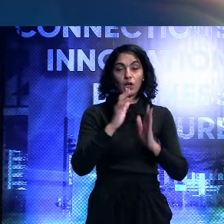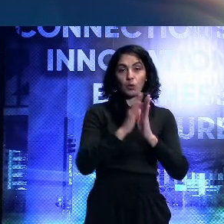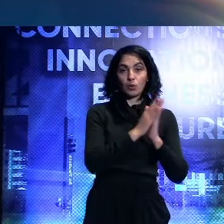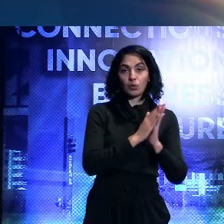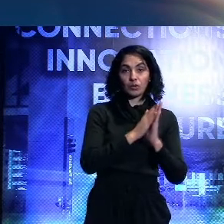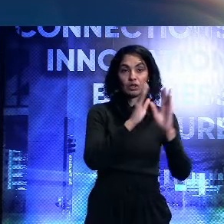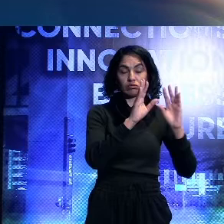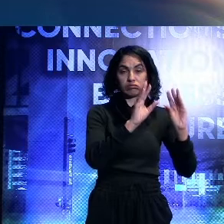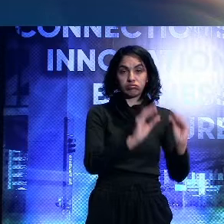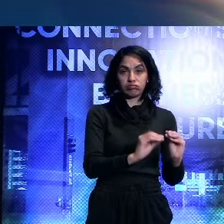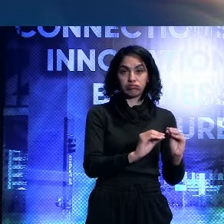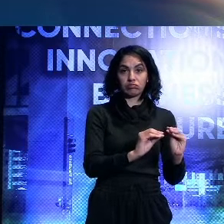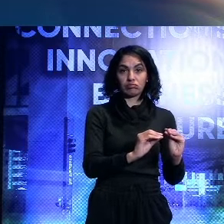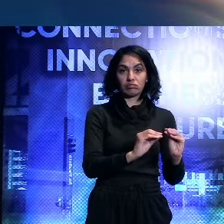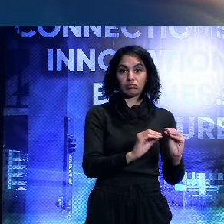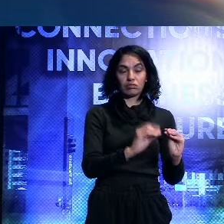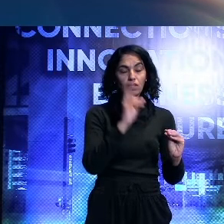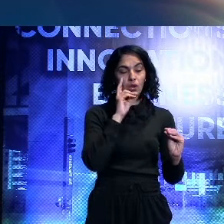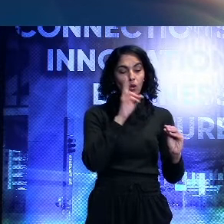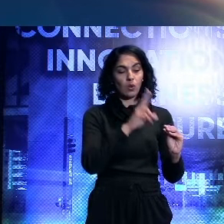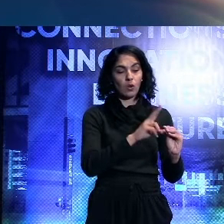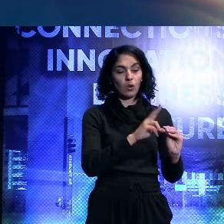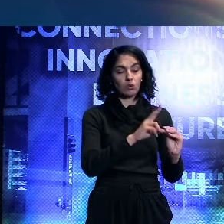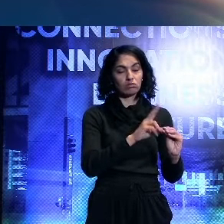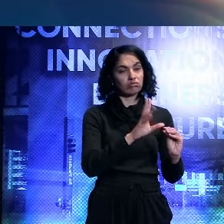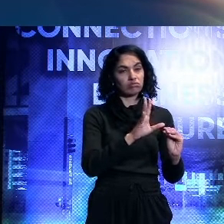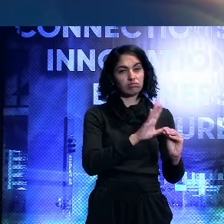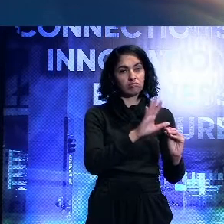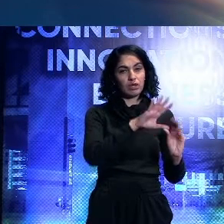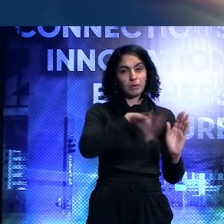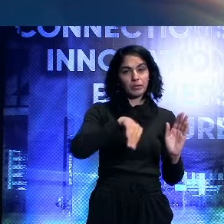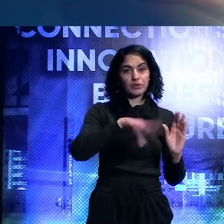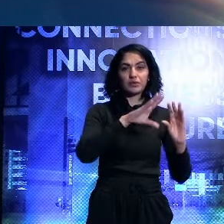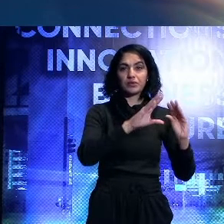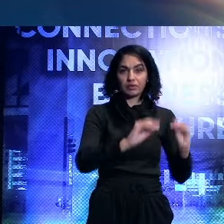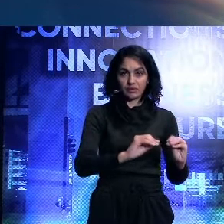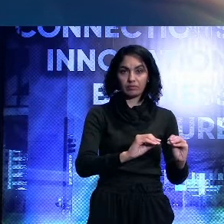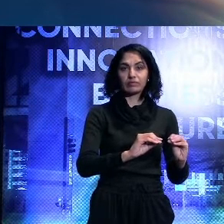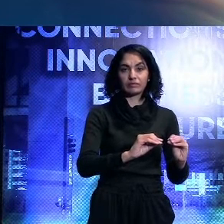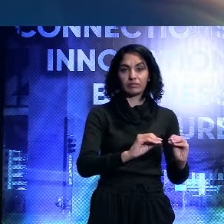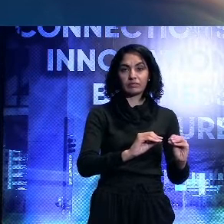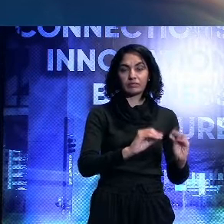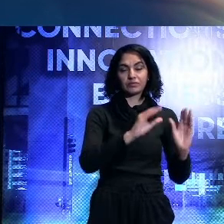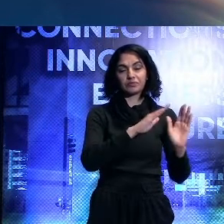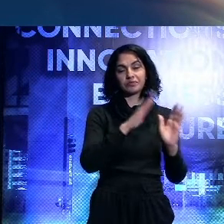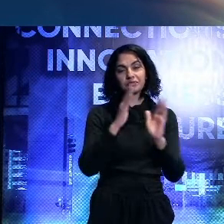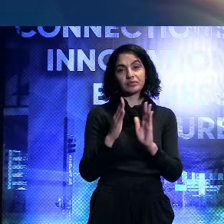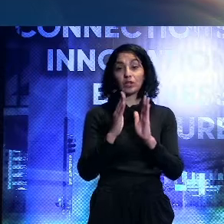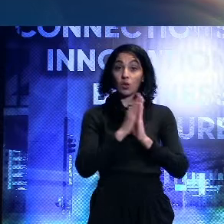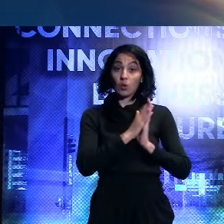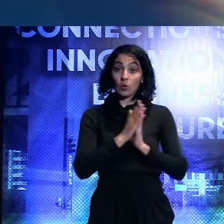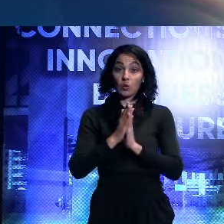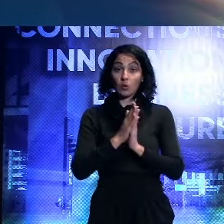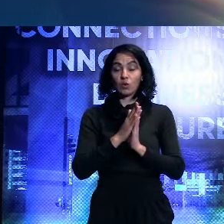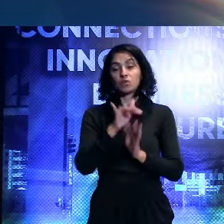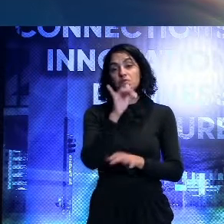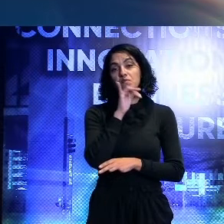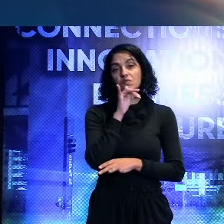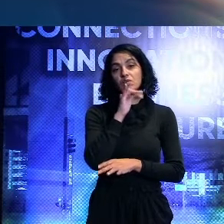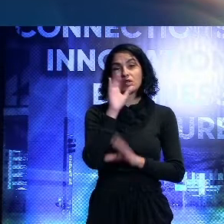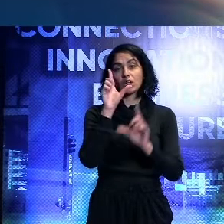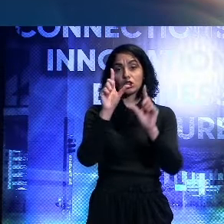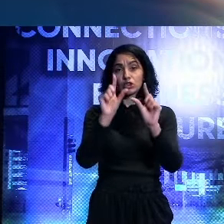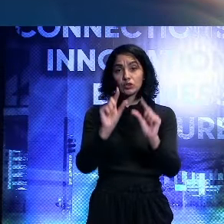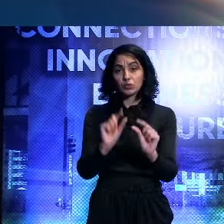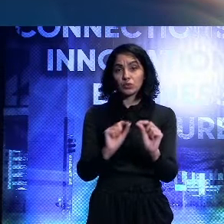forma aleatória. Ele vai lá, olha, dá um list, vai aqui, Q-9, passar bem. Tem um outro, por exemplo, que diminui a